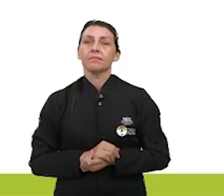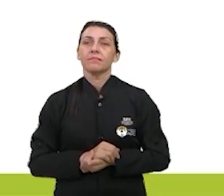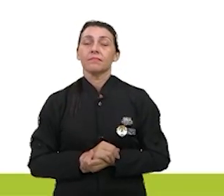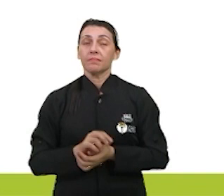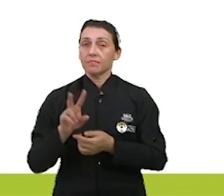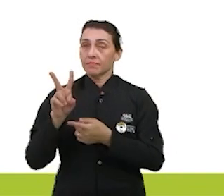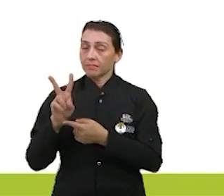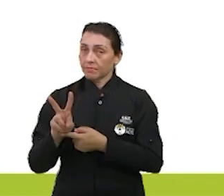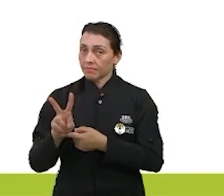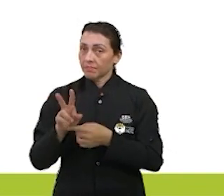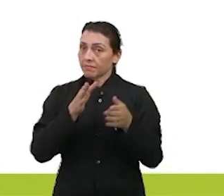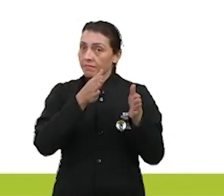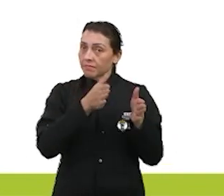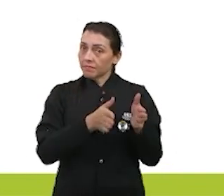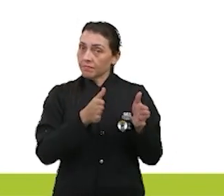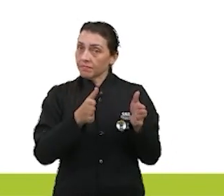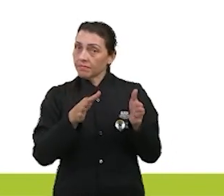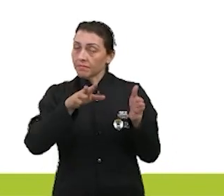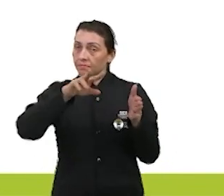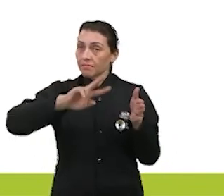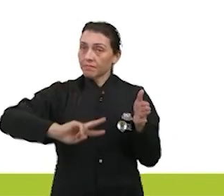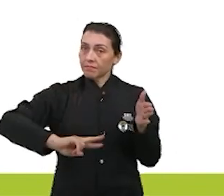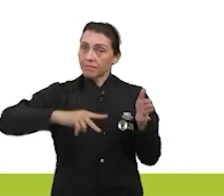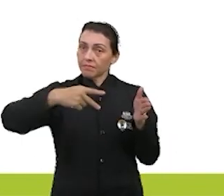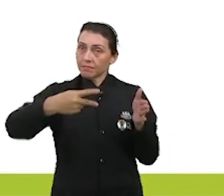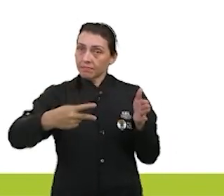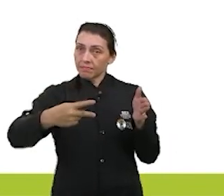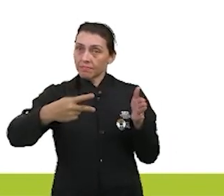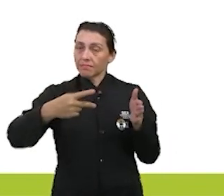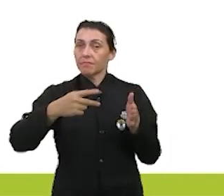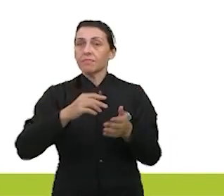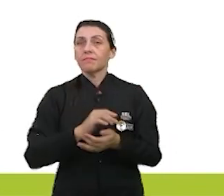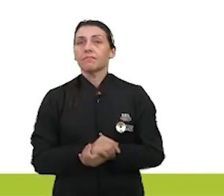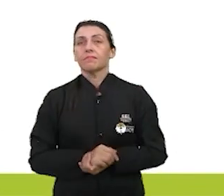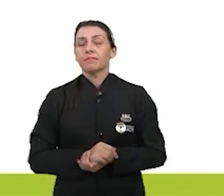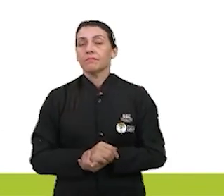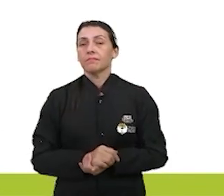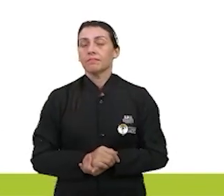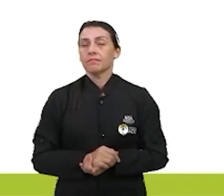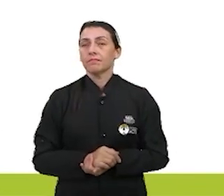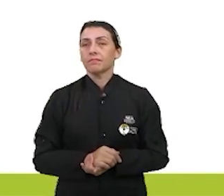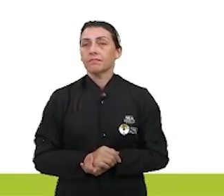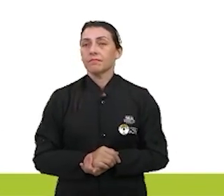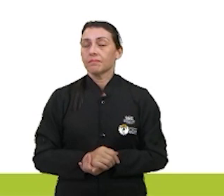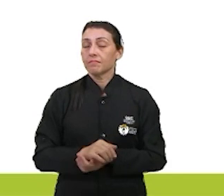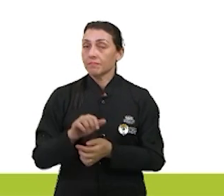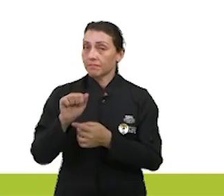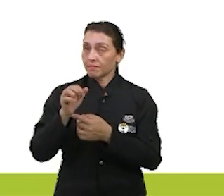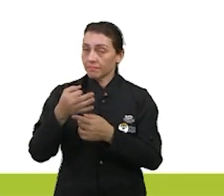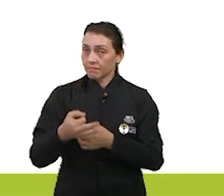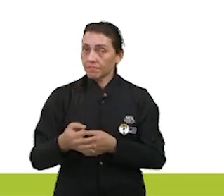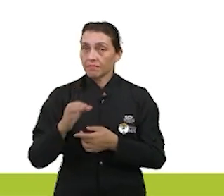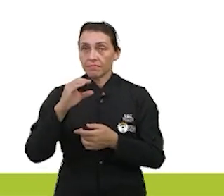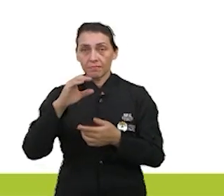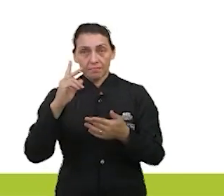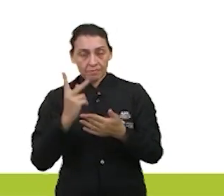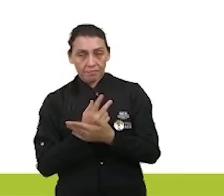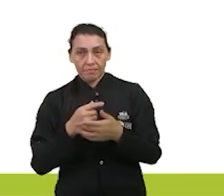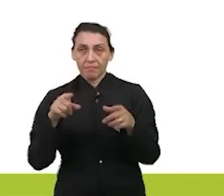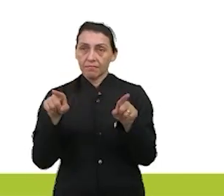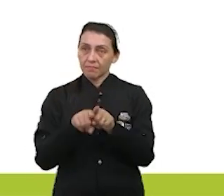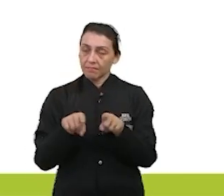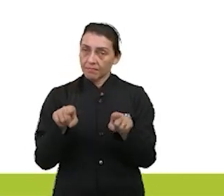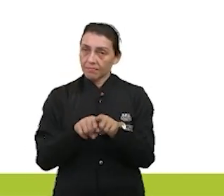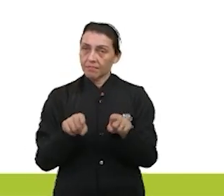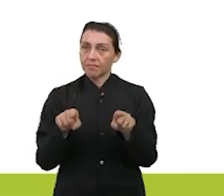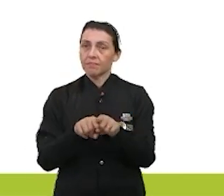Que V está em série, ó, tá trocado com a primeira, né? Se a primeira é a certa, então aí a C está errado por conta